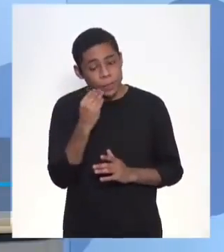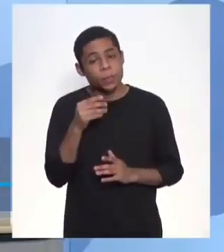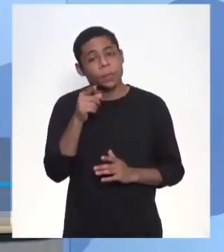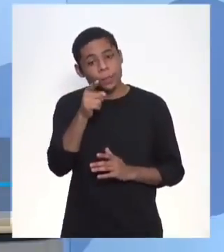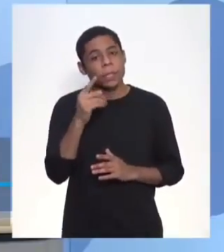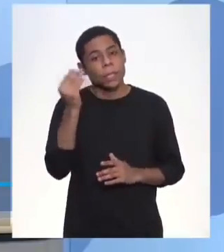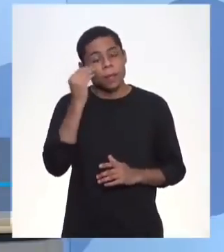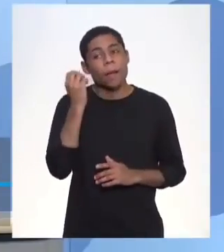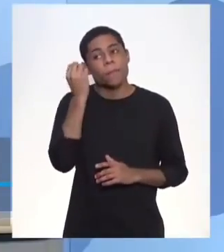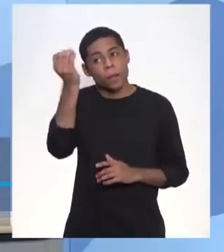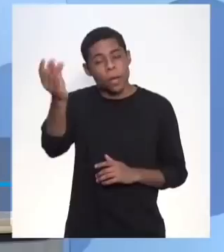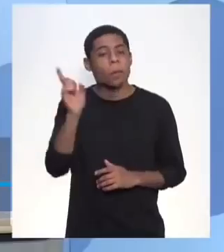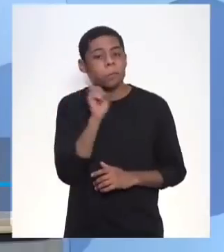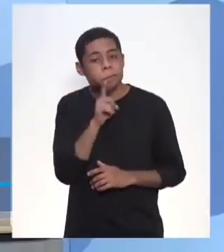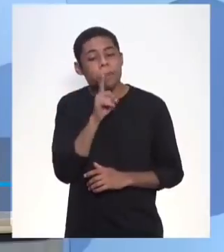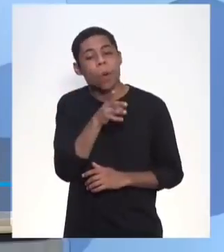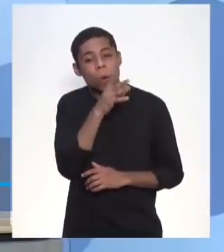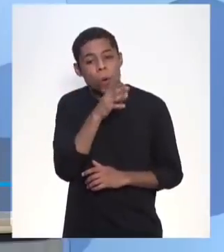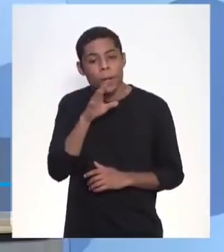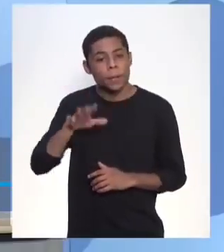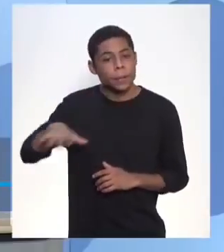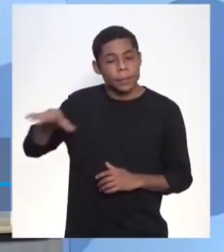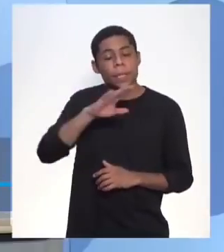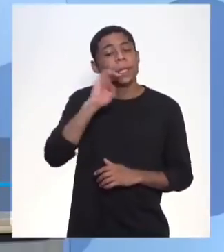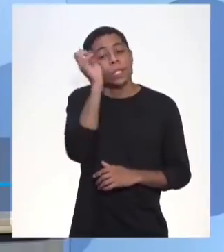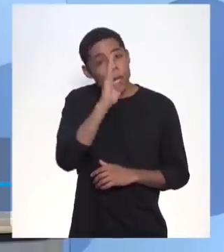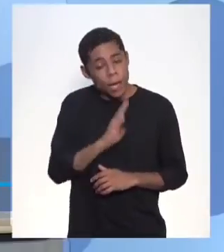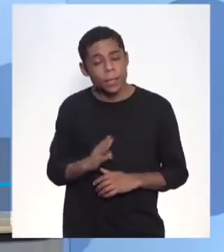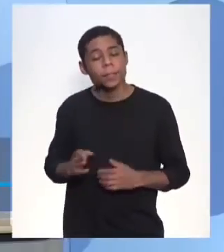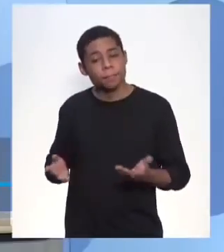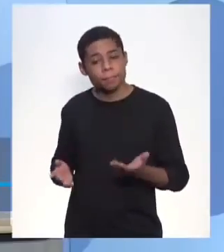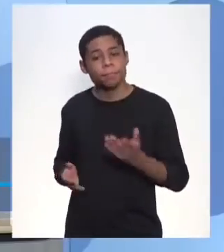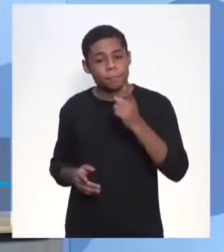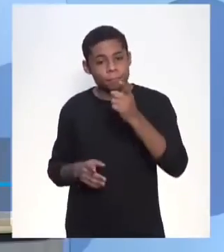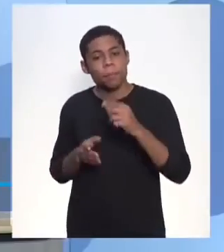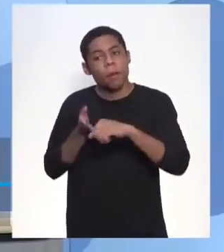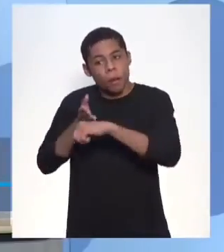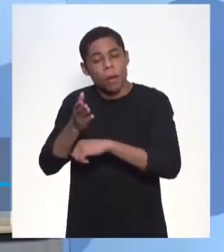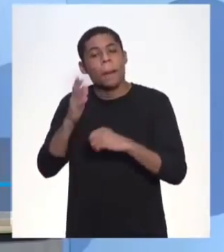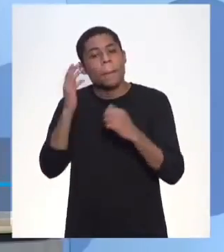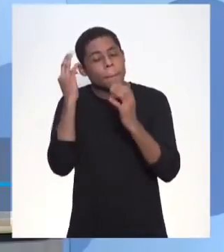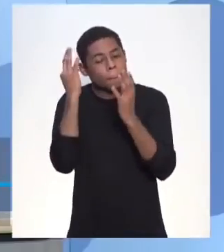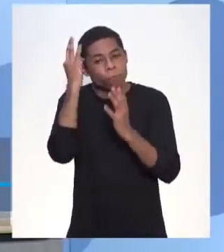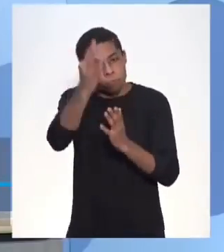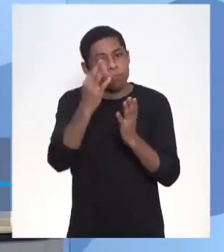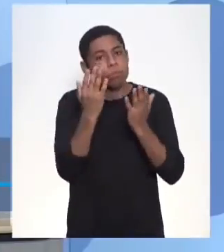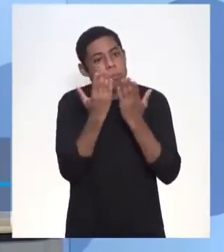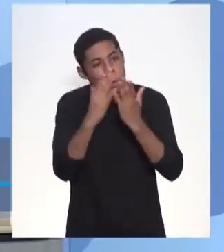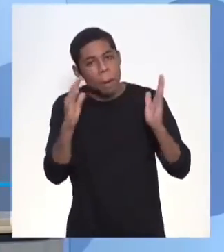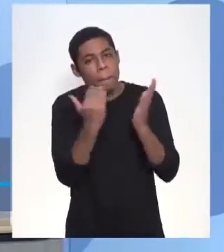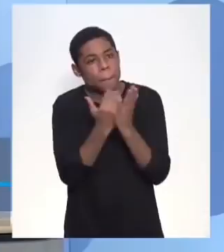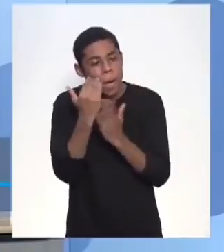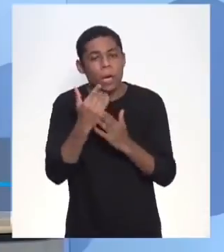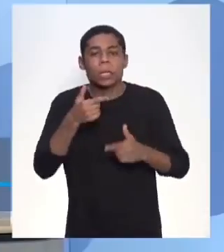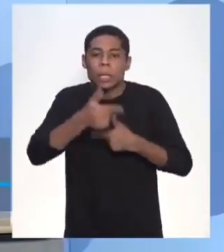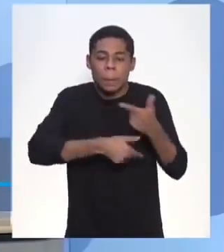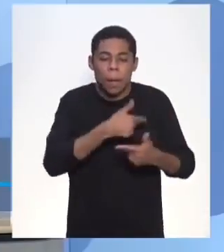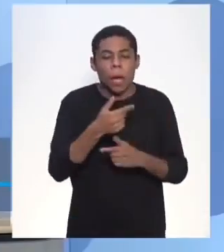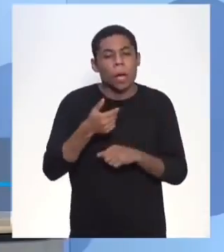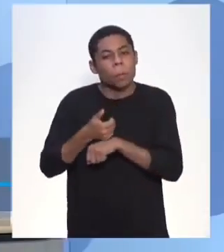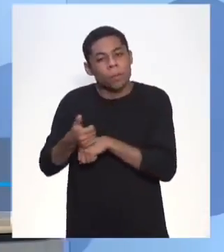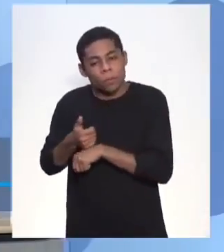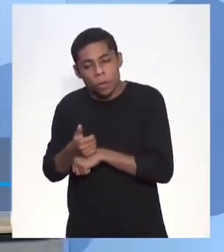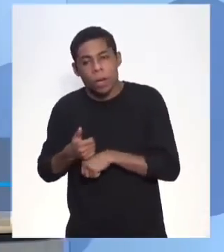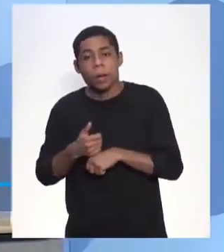de viajar para os Estados Unidos, conhecer os Estados Unidos de graça aí, e abre muitas portas depois para o seu futuro aí, profissional, acadêmico, né, porque